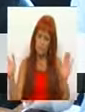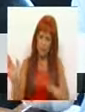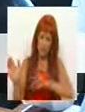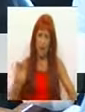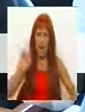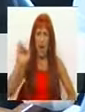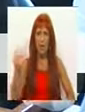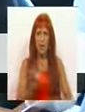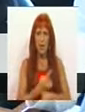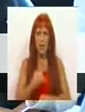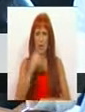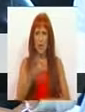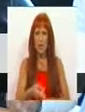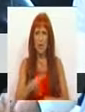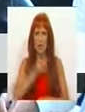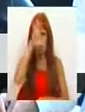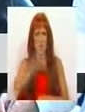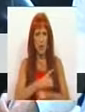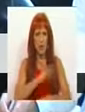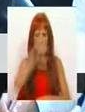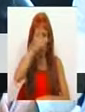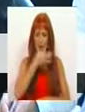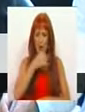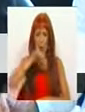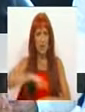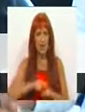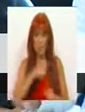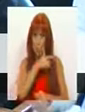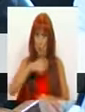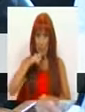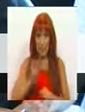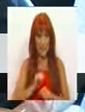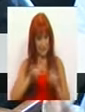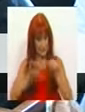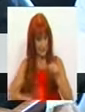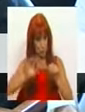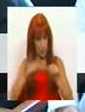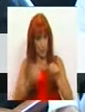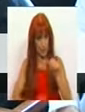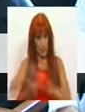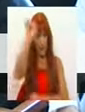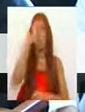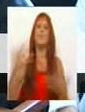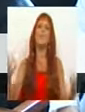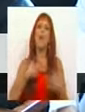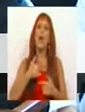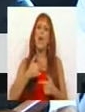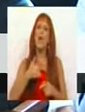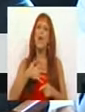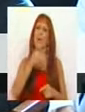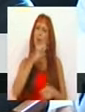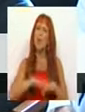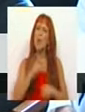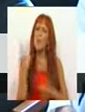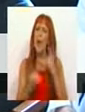primeira questão que lhe coloco, Sr. Ministro, até porque o Sr. Ministro falou aqui de compromissos na sua exposição inicial, e eu queria falar-lhe